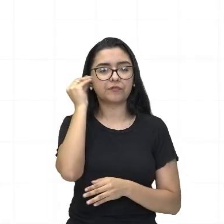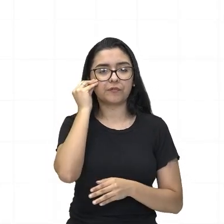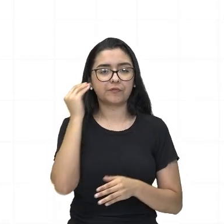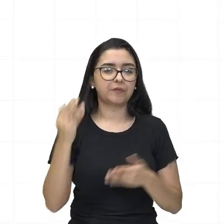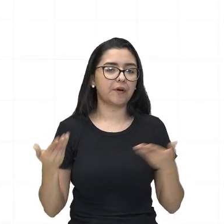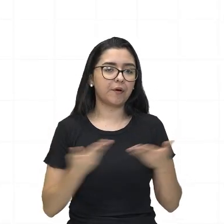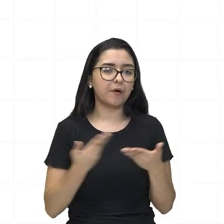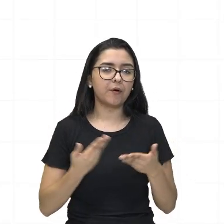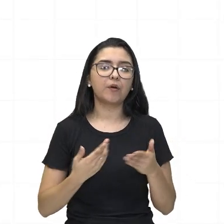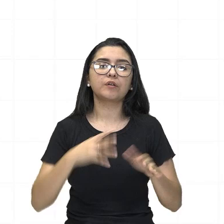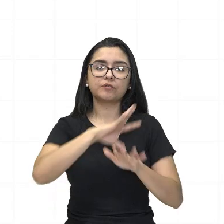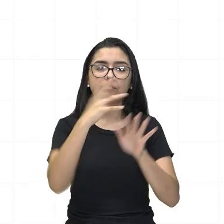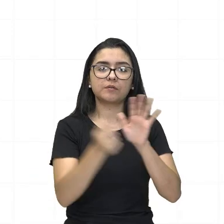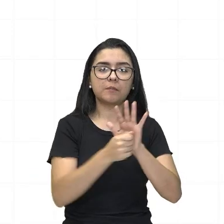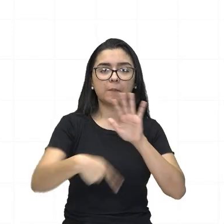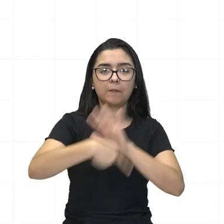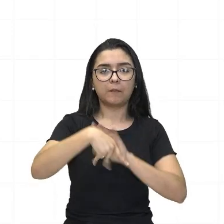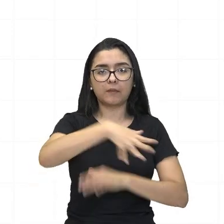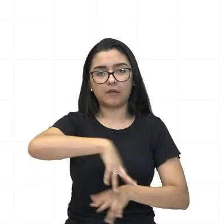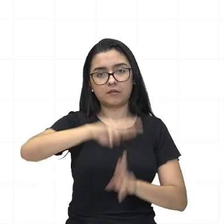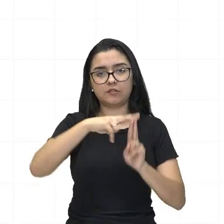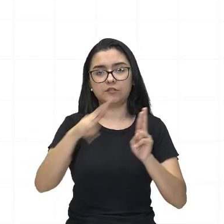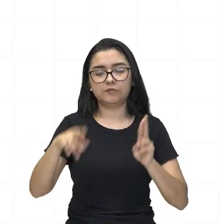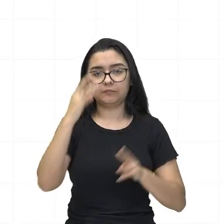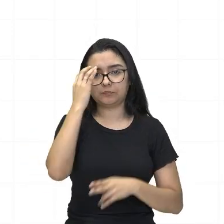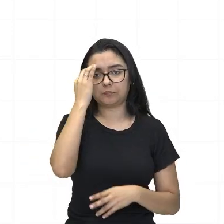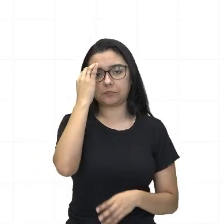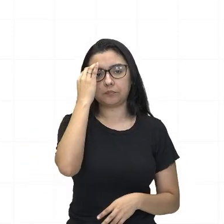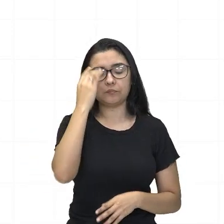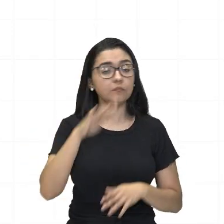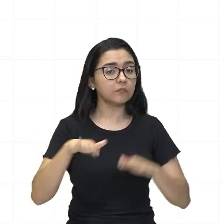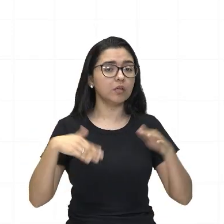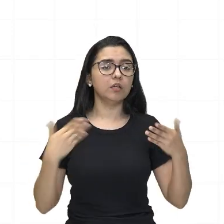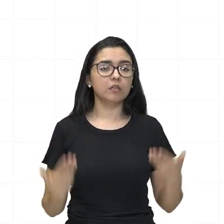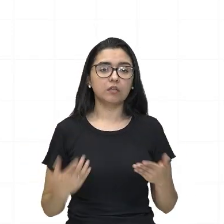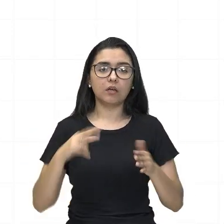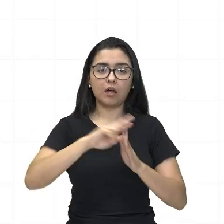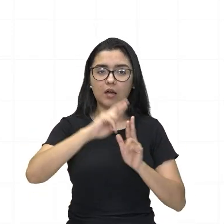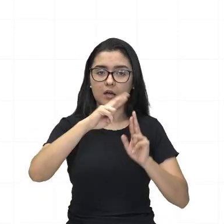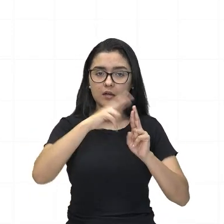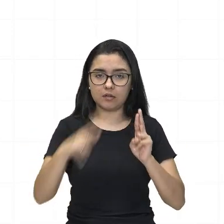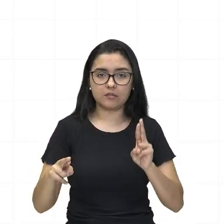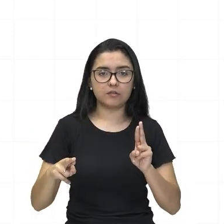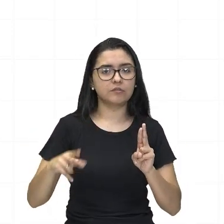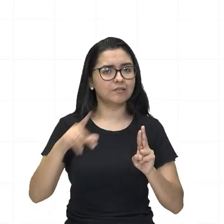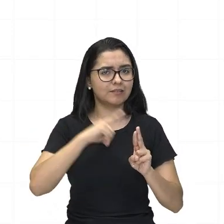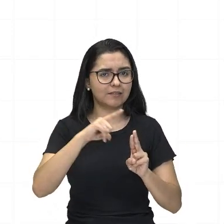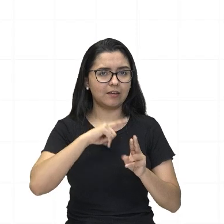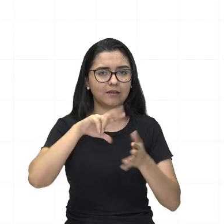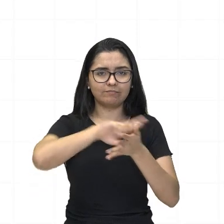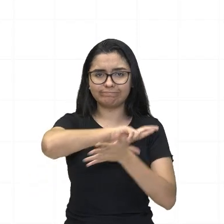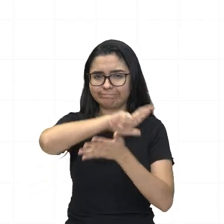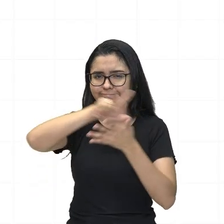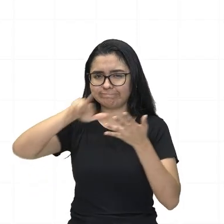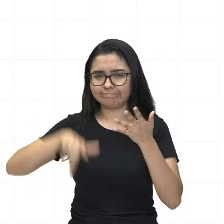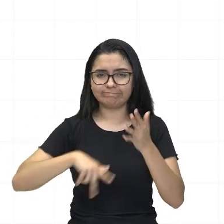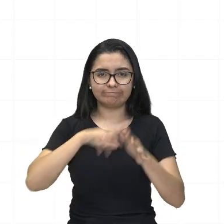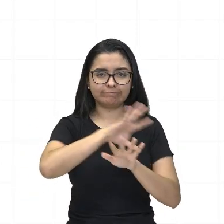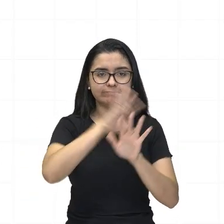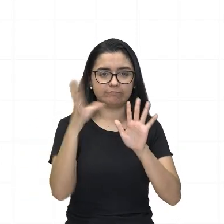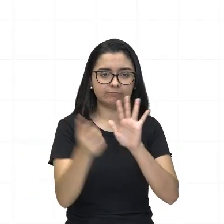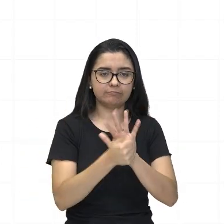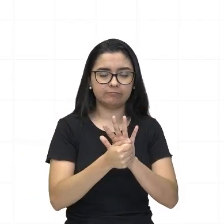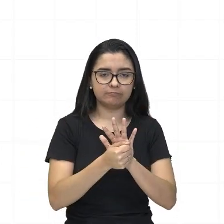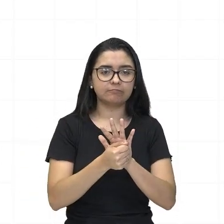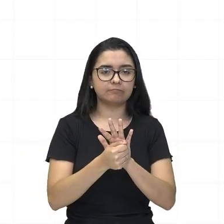nas religiões. A religião ela é um campo profundamente simbólico, né, da vida humana.